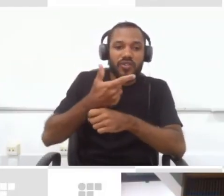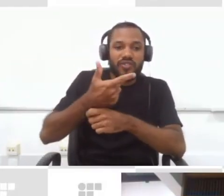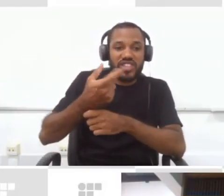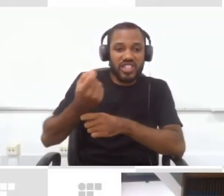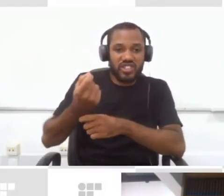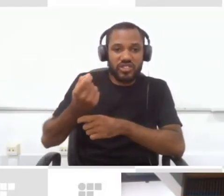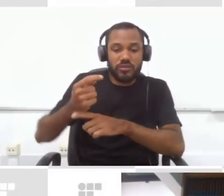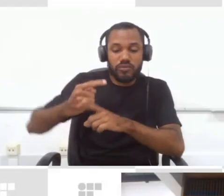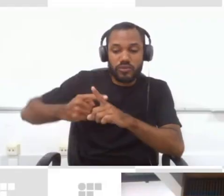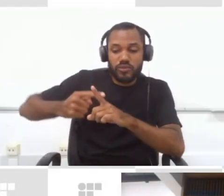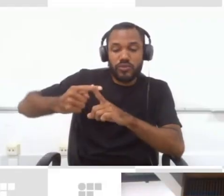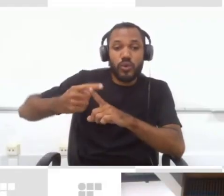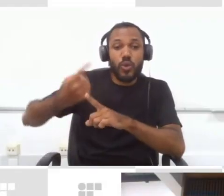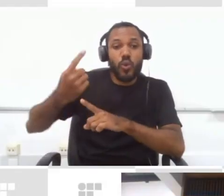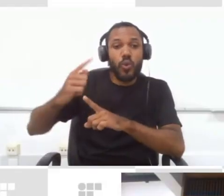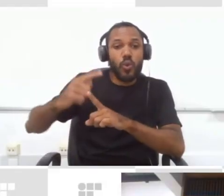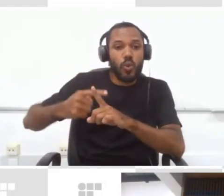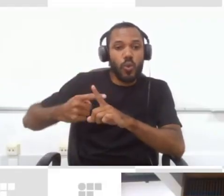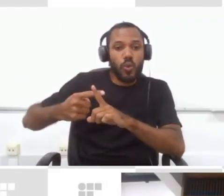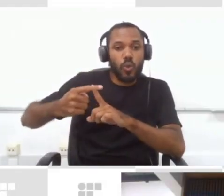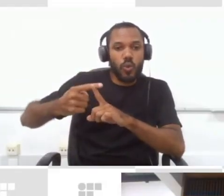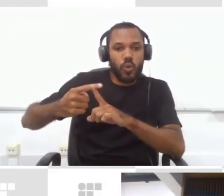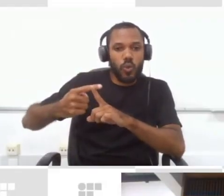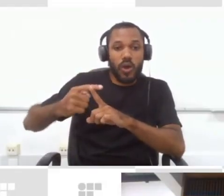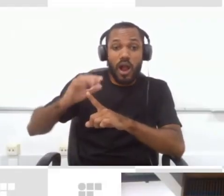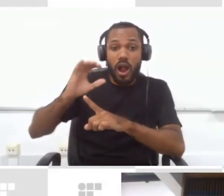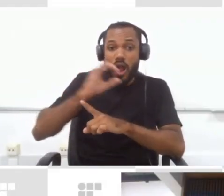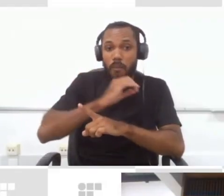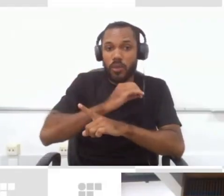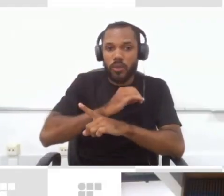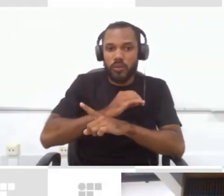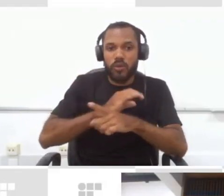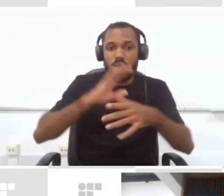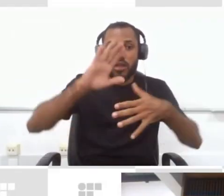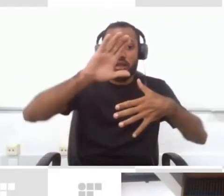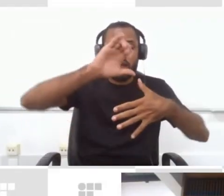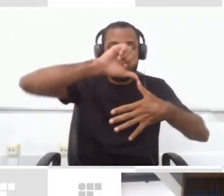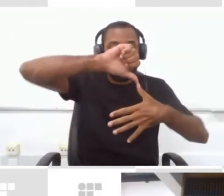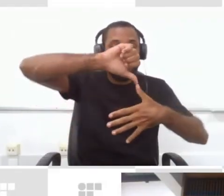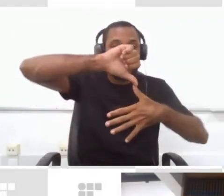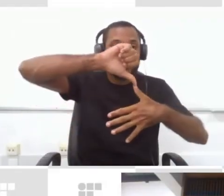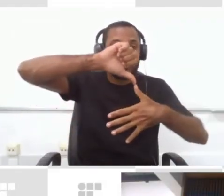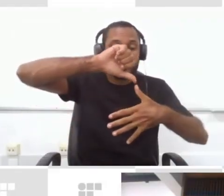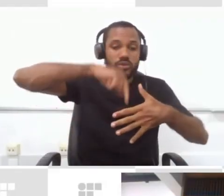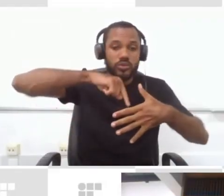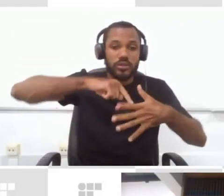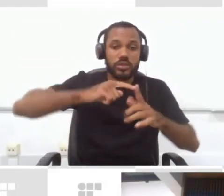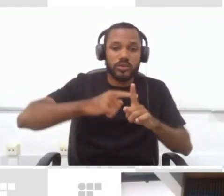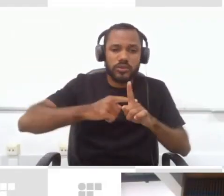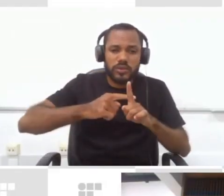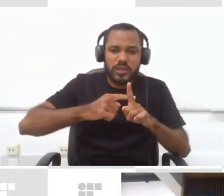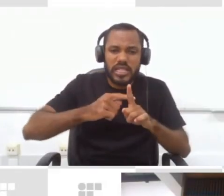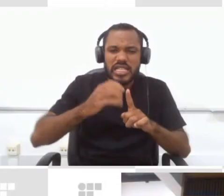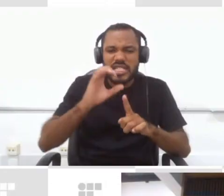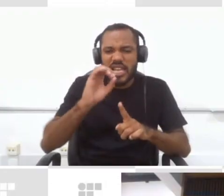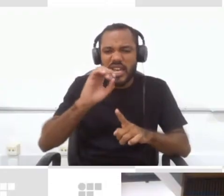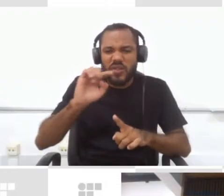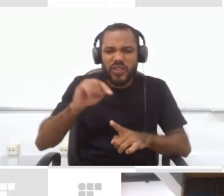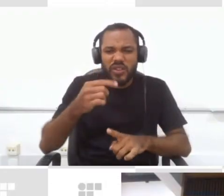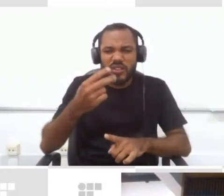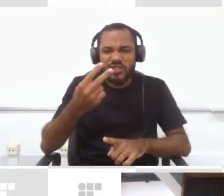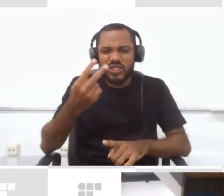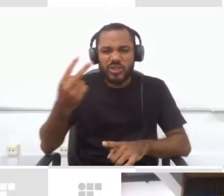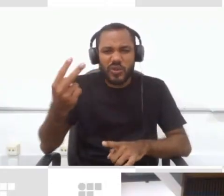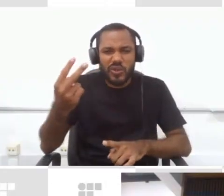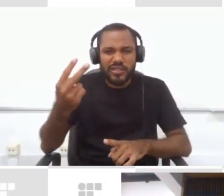suplementar. Isso é muito diferente do que está acontecendo na América do Sul. A América do Sul está aumentando 0,22 graus Celsius por década.